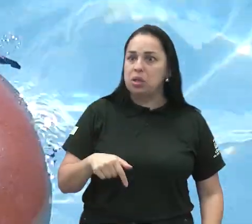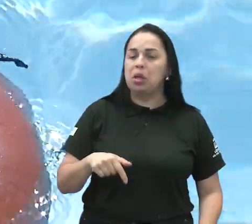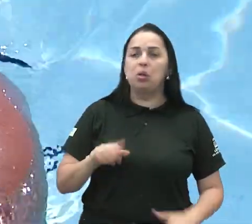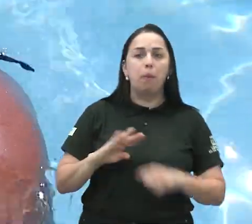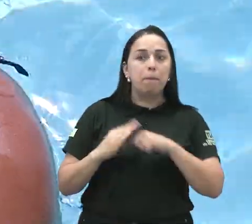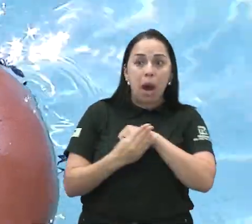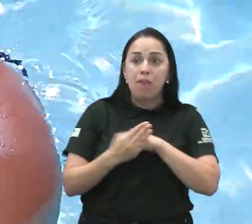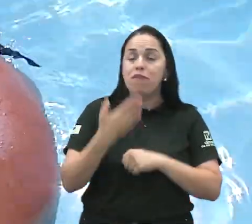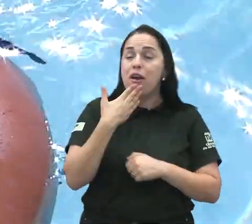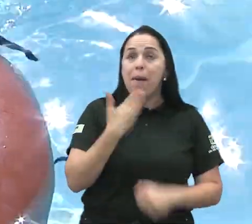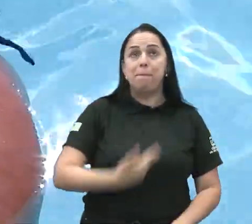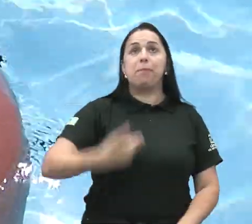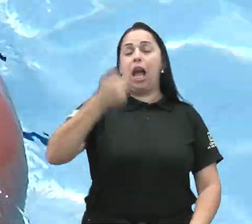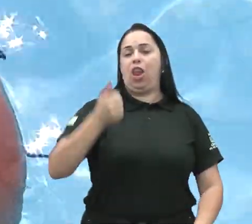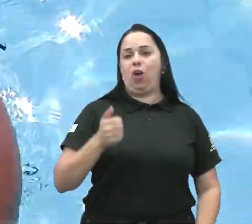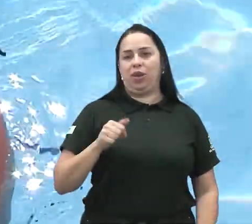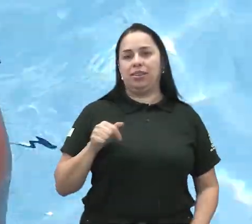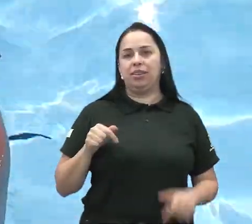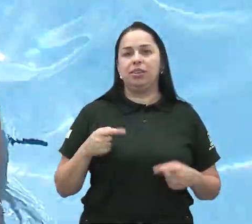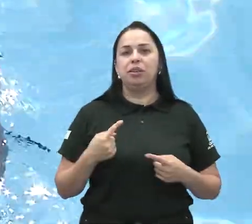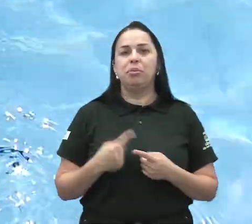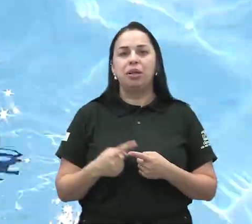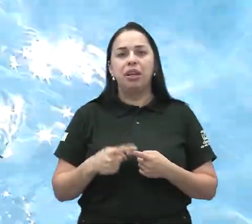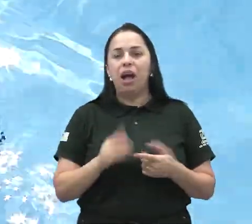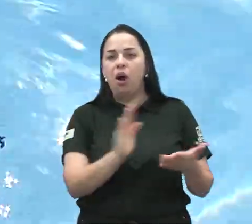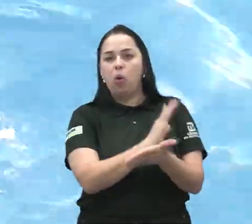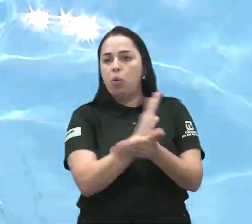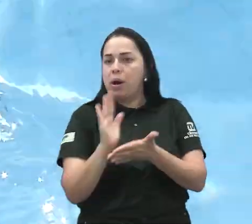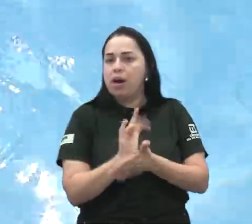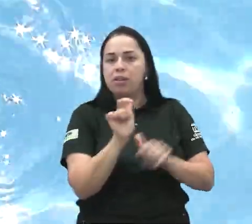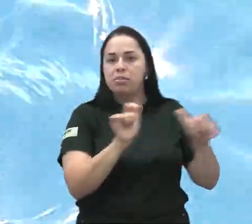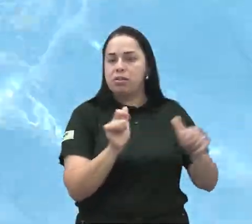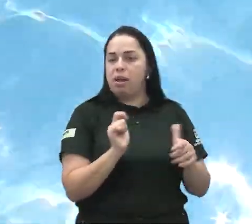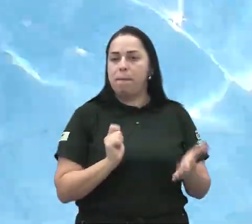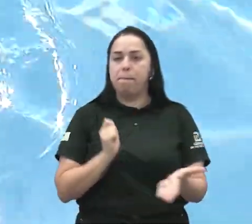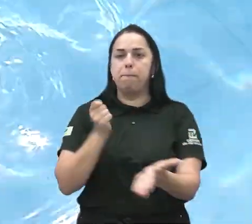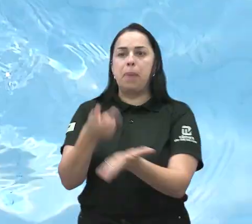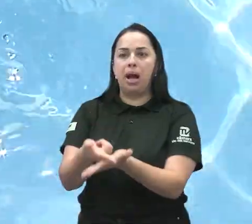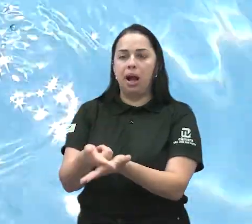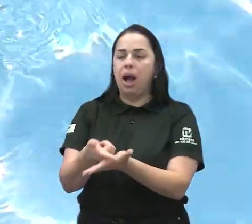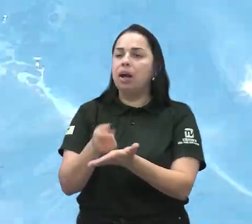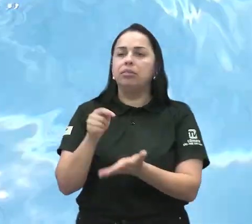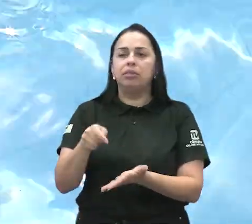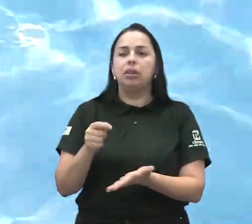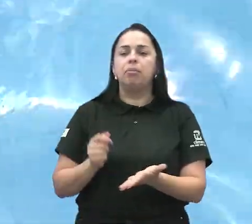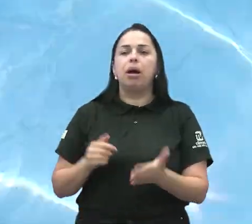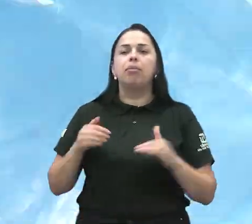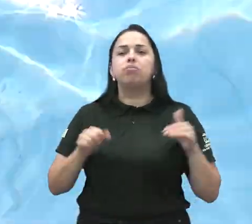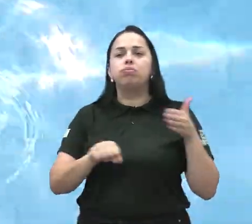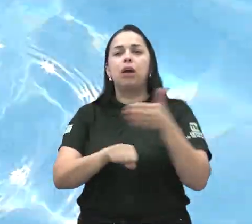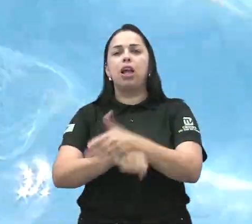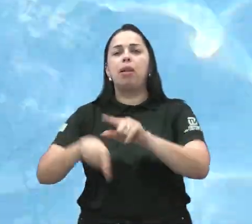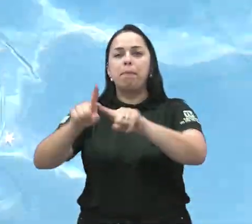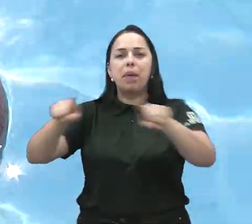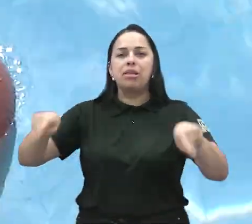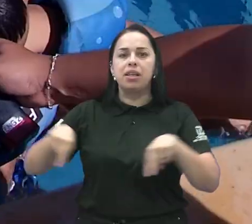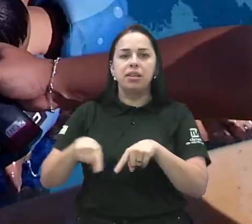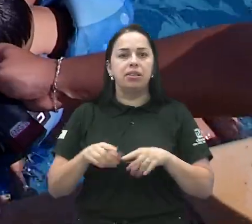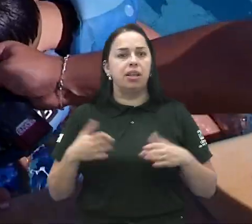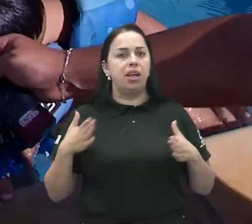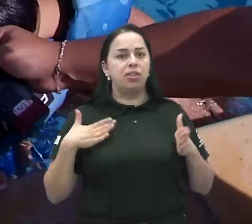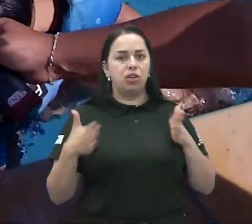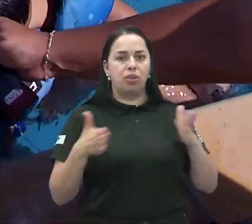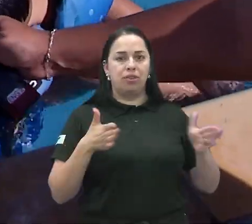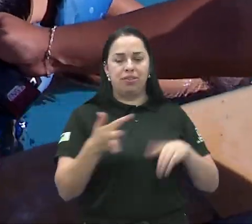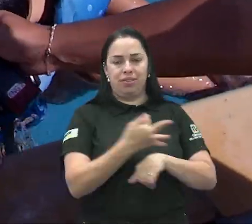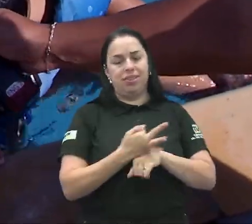aqui no bairro, né? Porque tem muitas pessoas que não têm assim, condições de estar pagando para ir num clube, né? Por